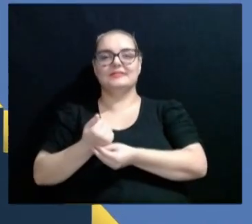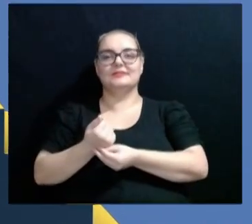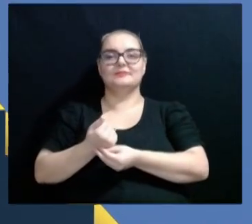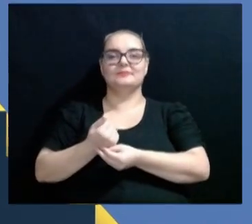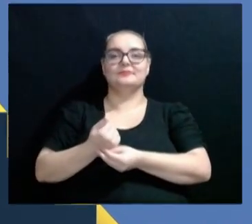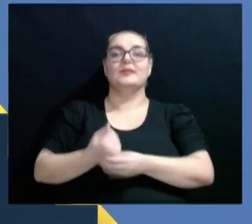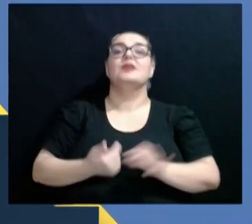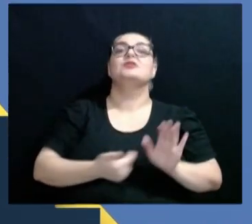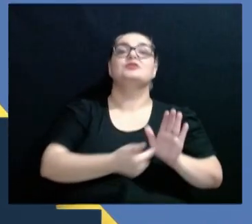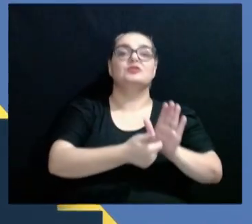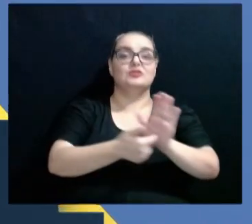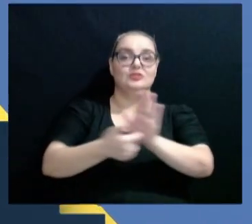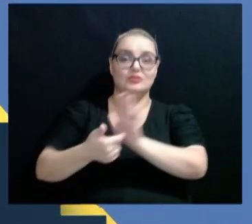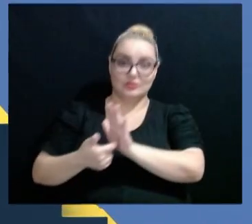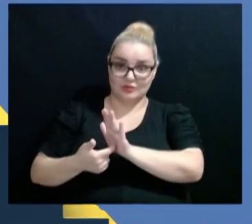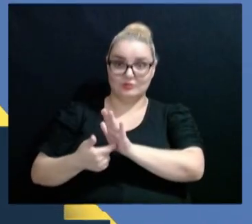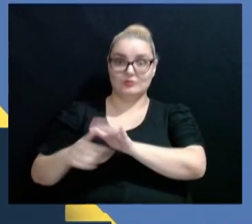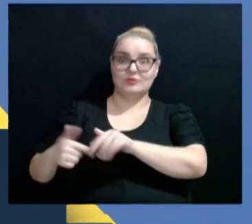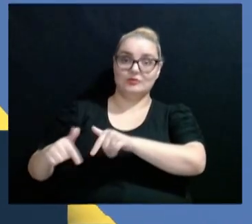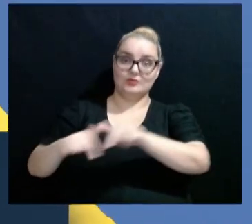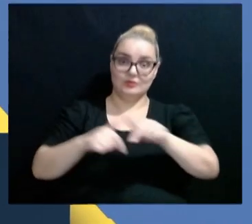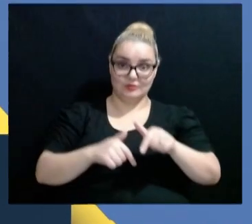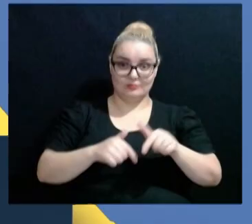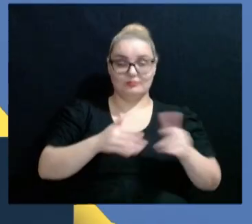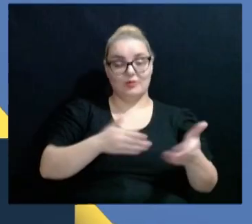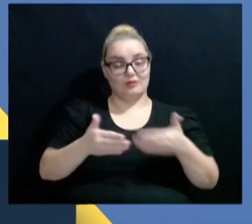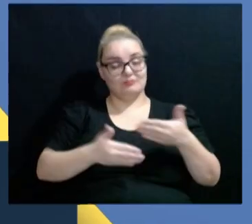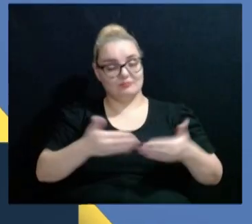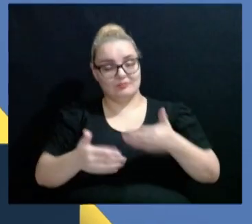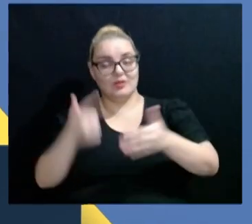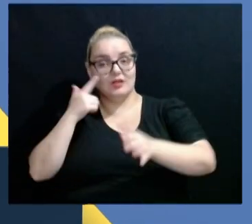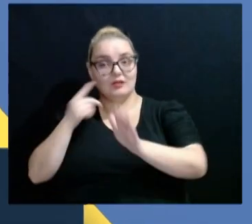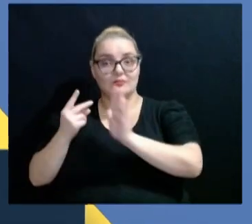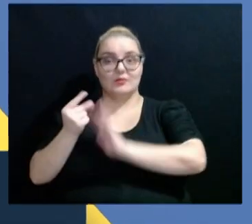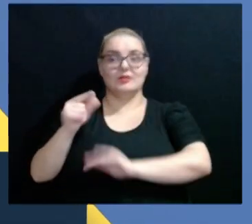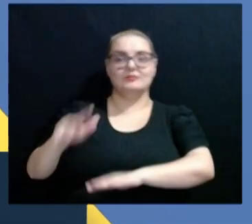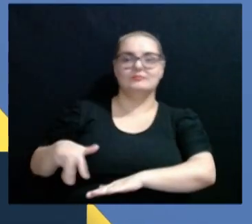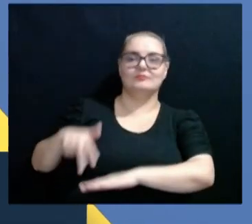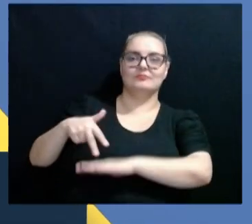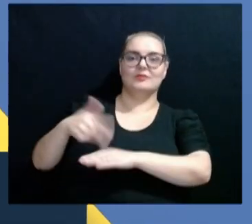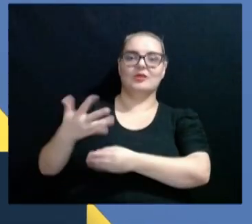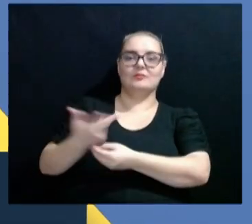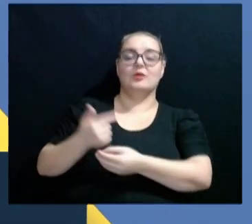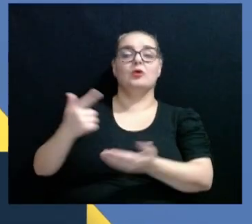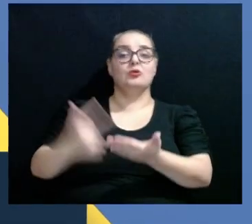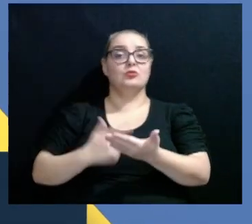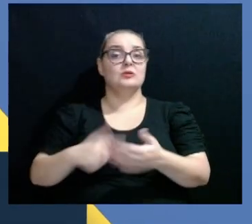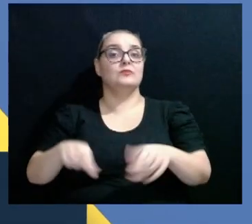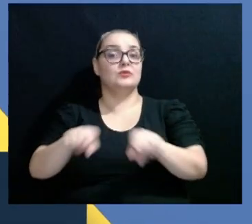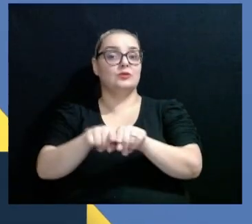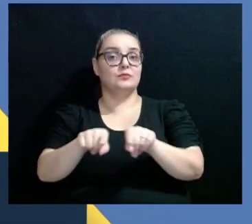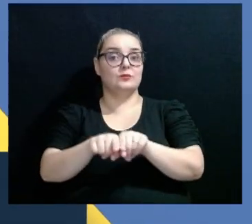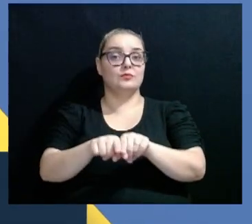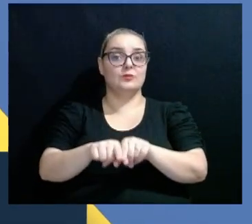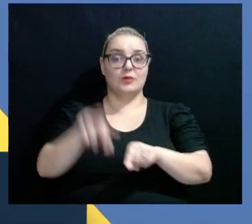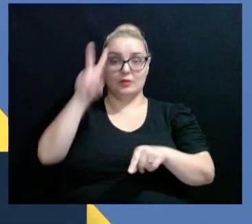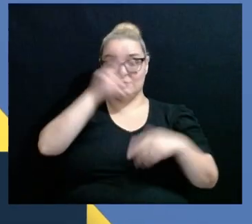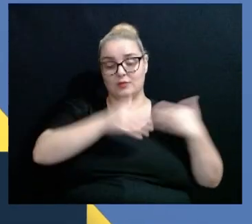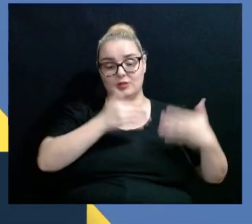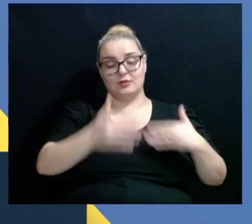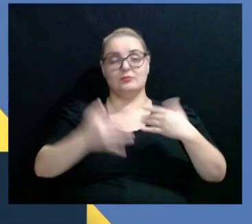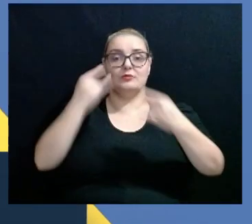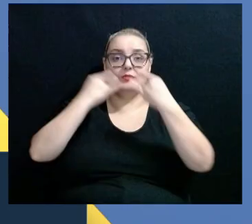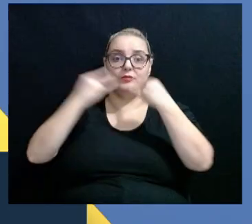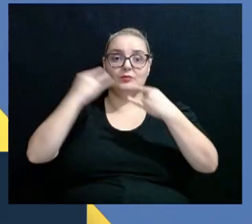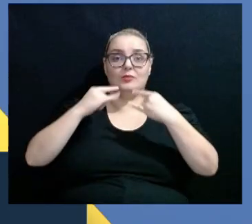da arte. Além de mostrar as obras e apresentar o processo criativo do artista, o livro traz também